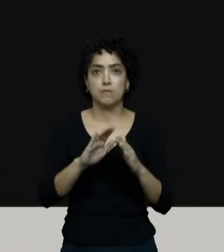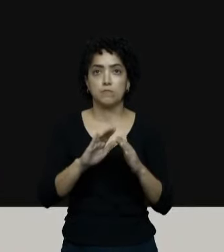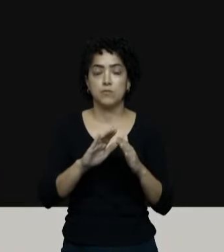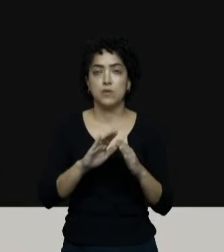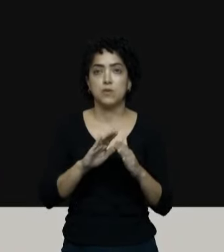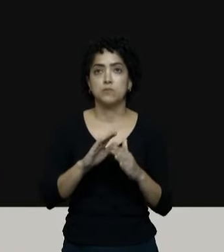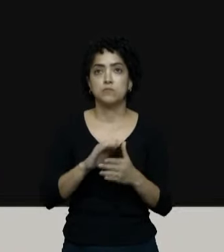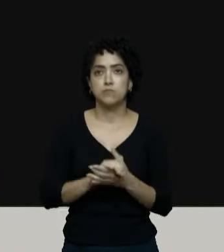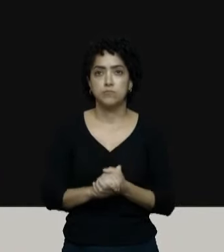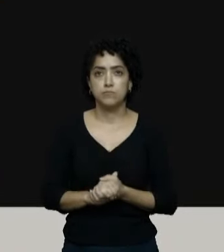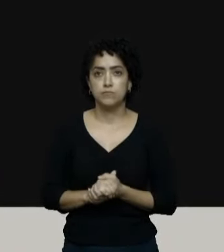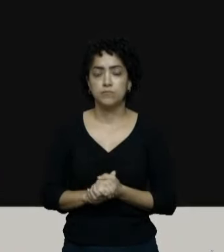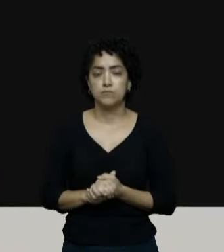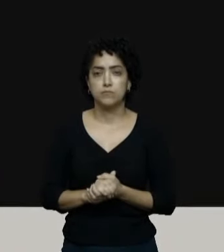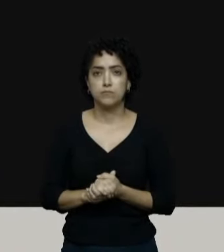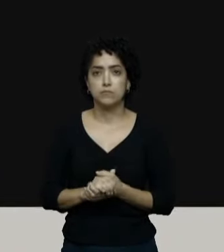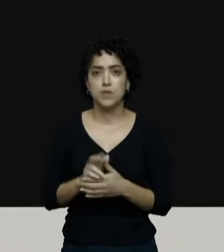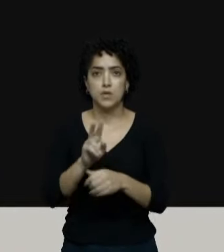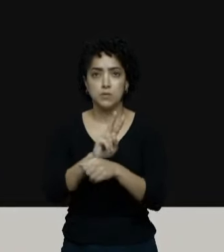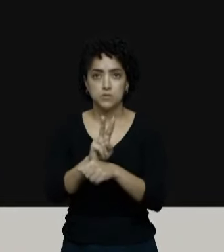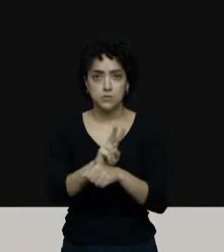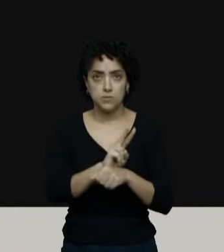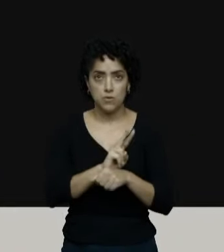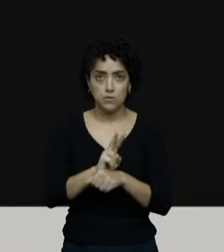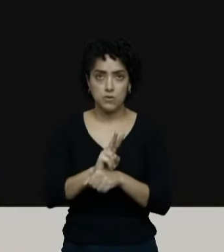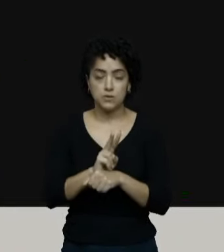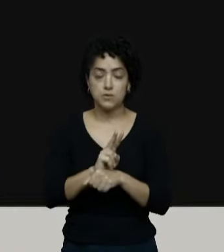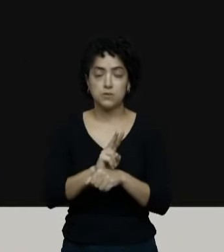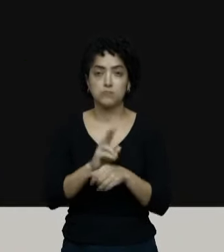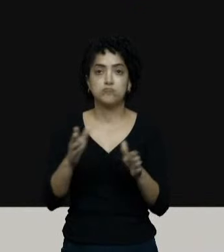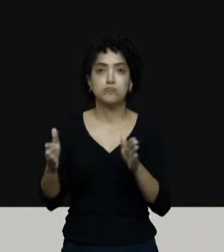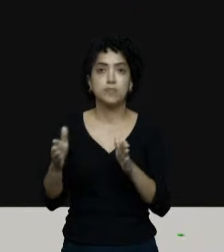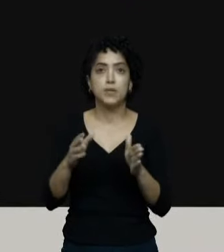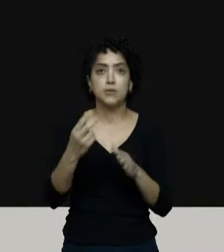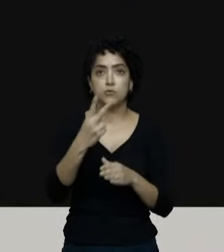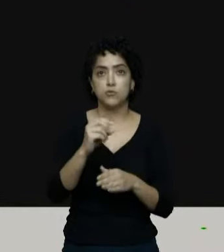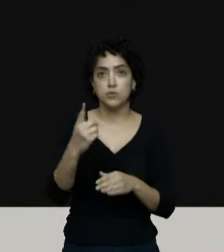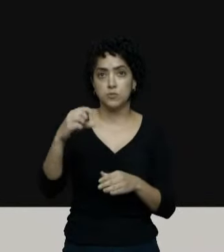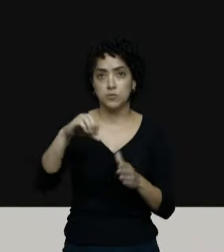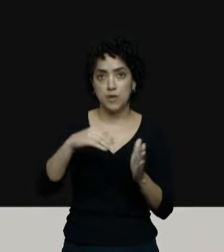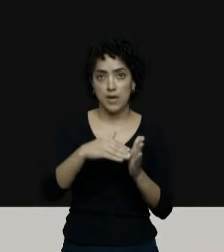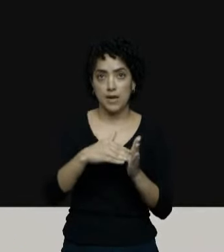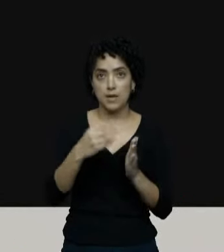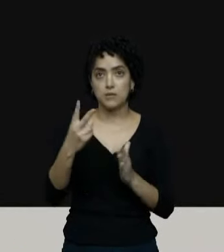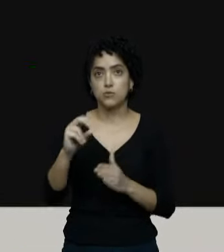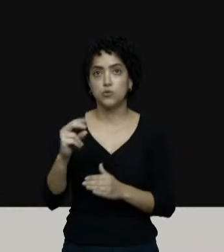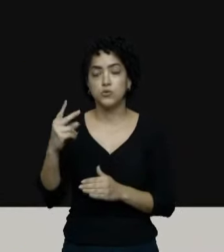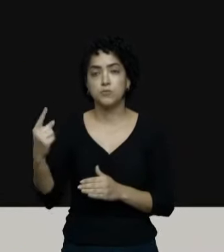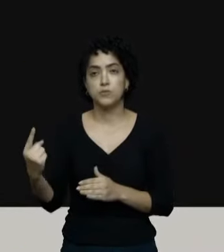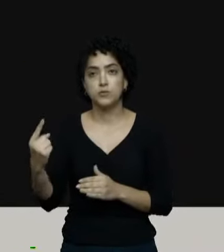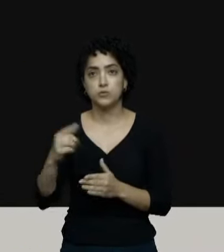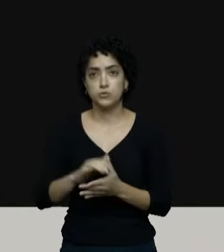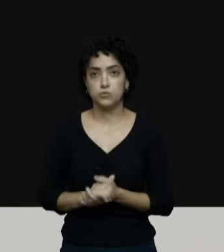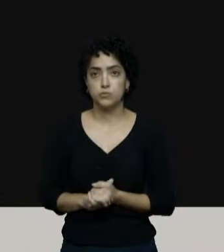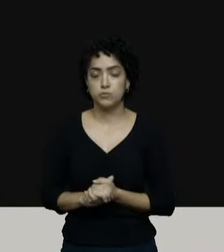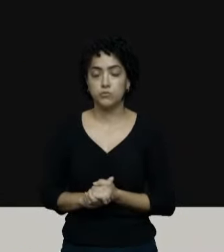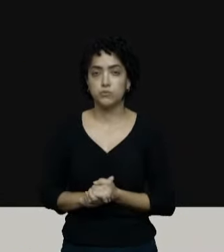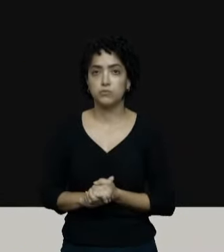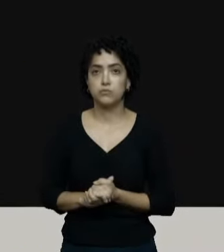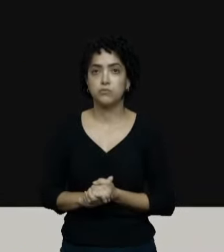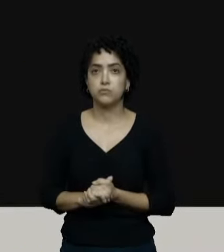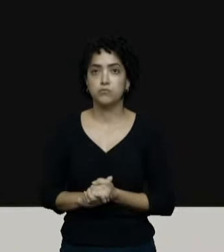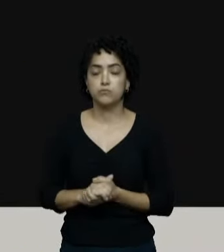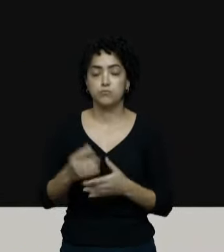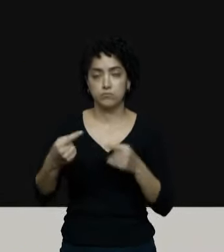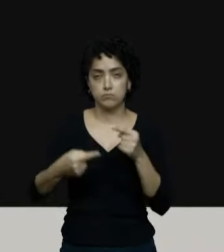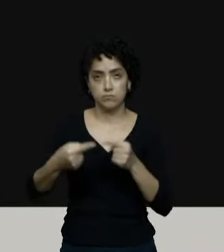aéreas realizada em 2019, 2020 e 2021. Em